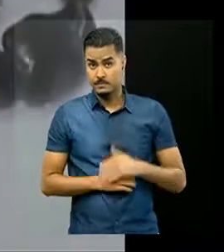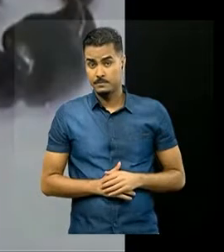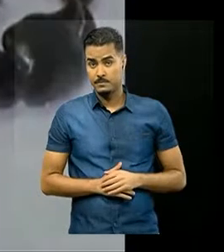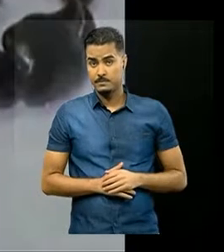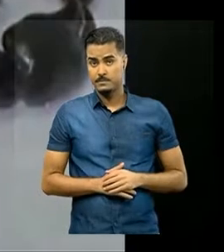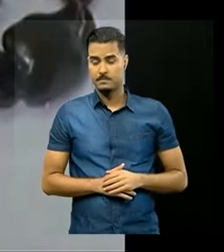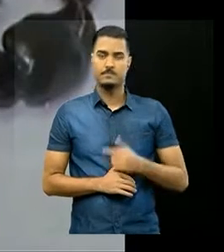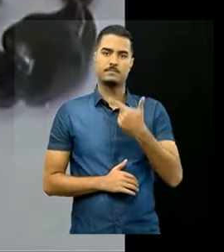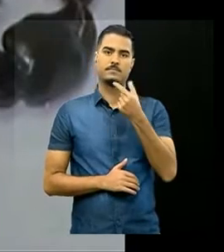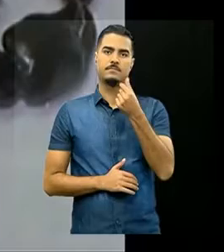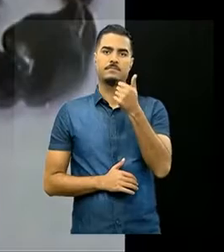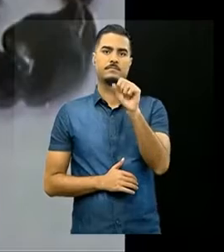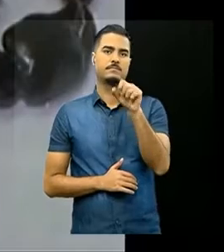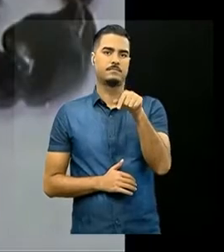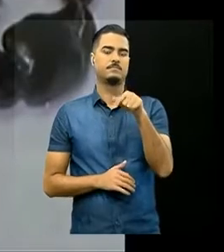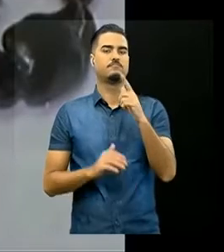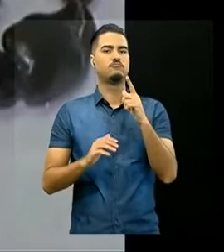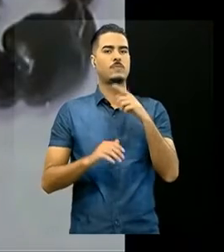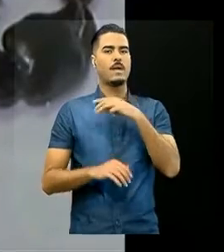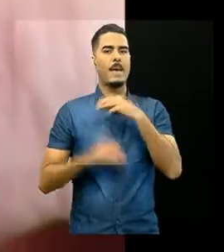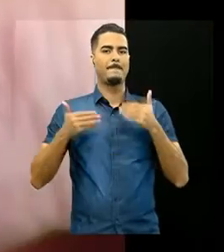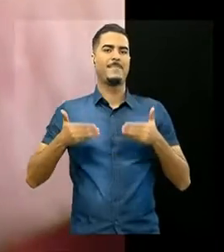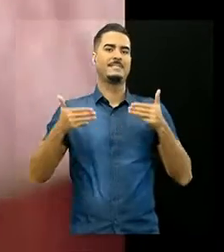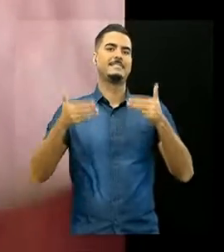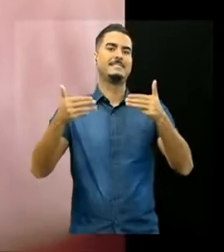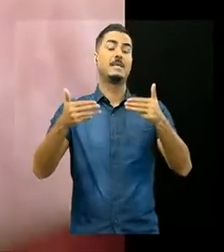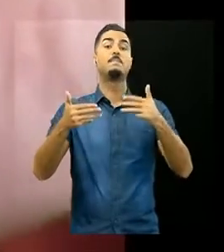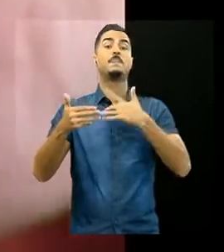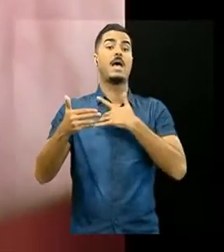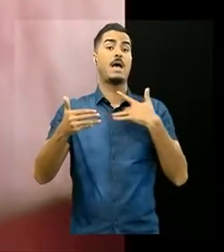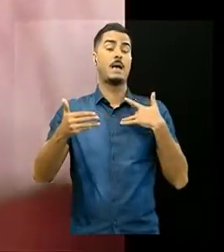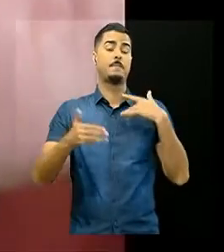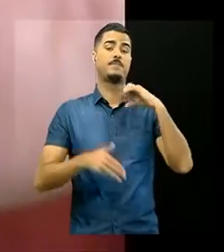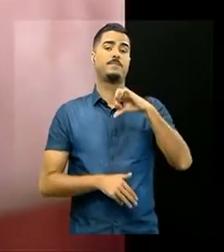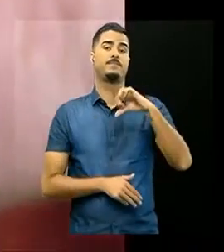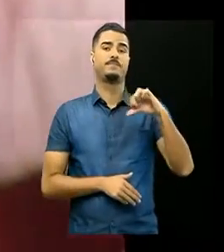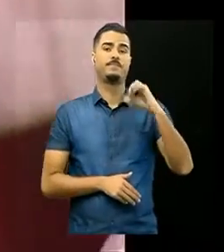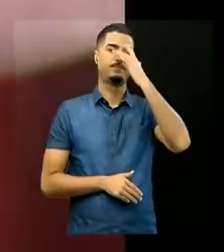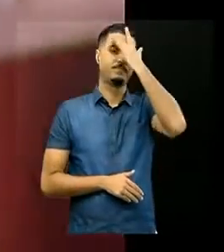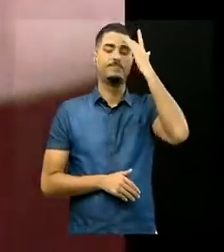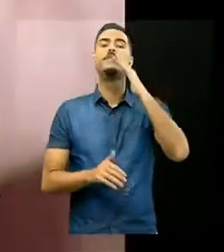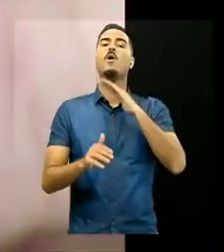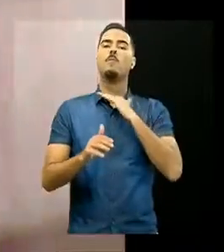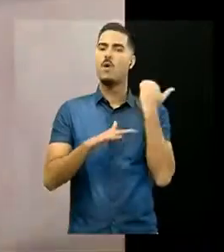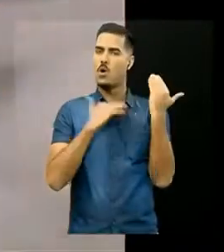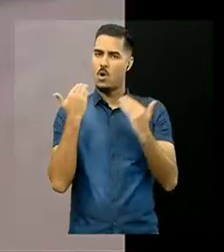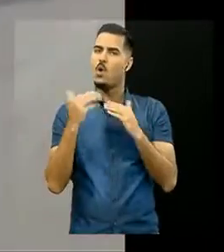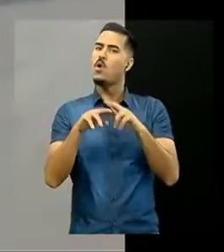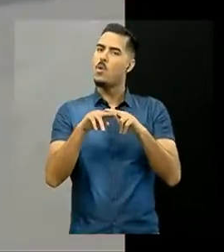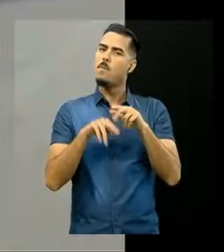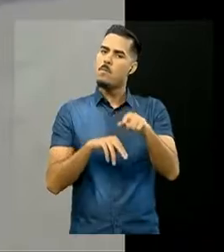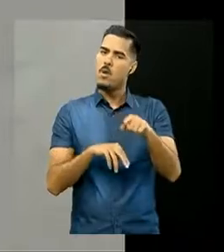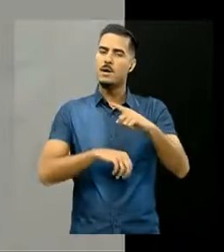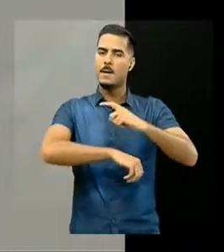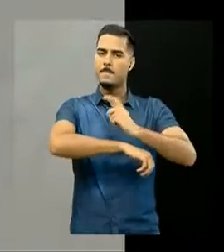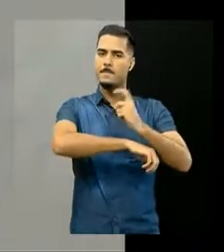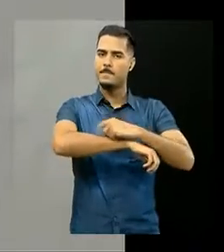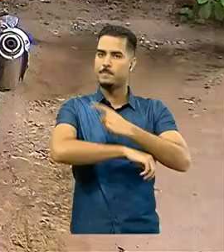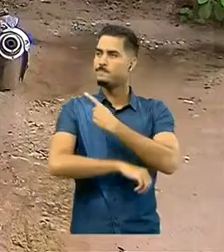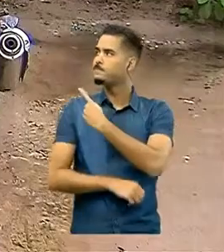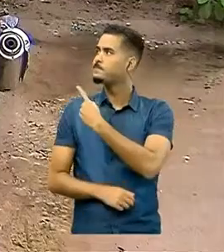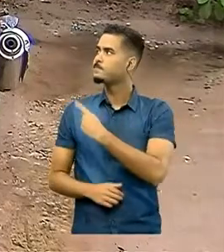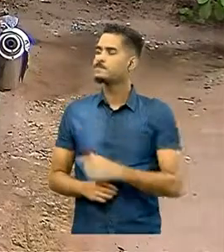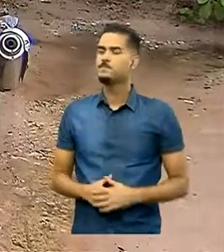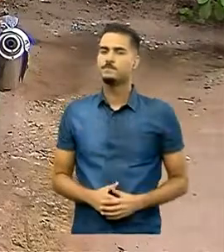Em 2018, de acordo com o Ministério da Saúde, 99 pessoas morreram devido ao ataque deste